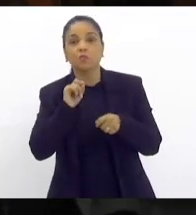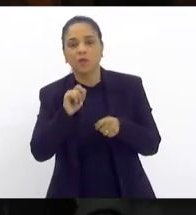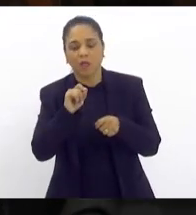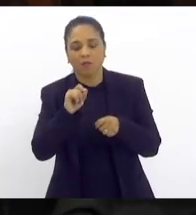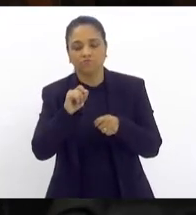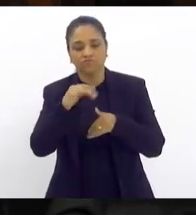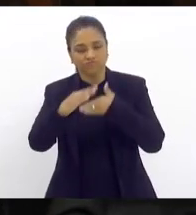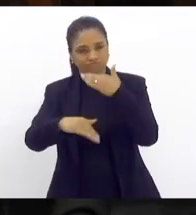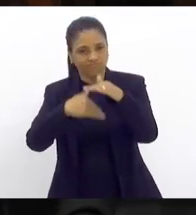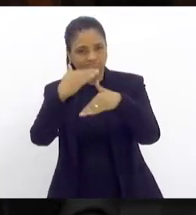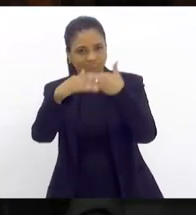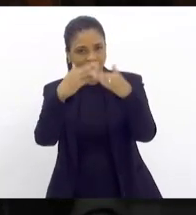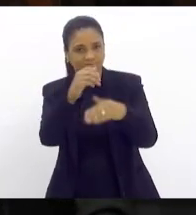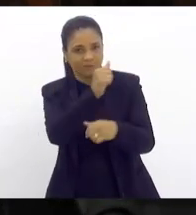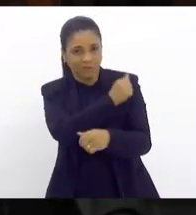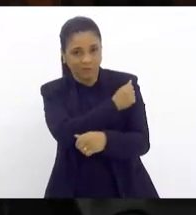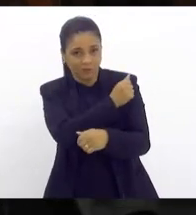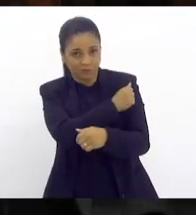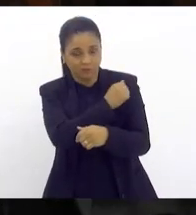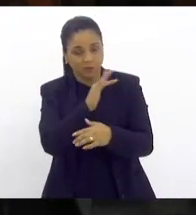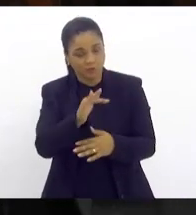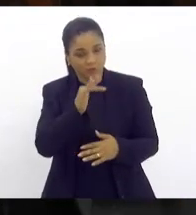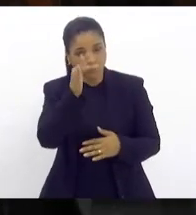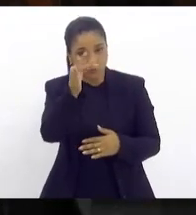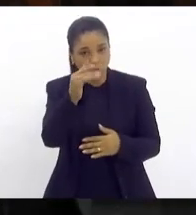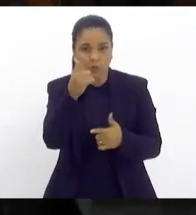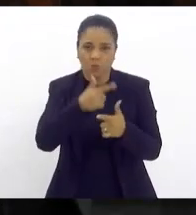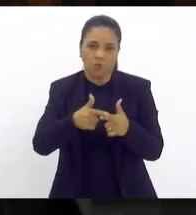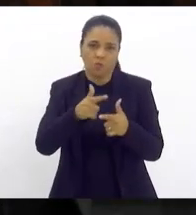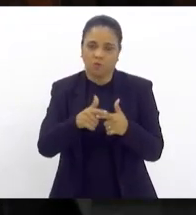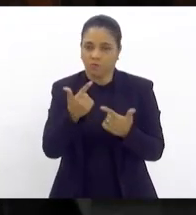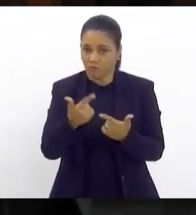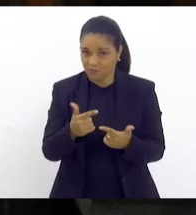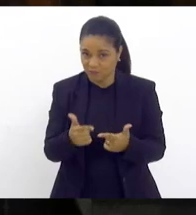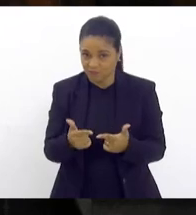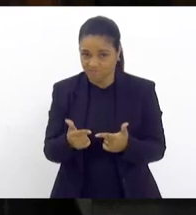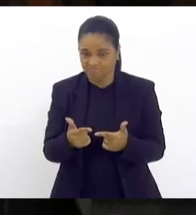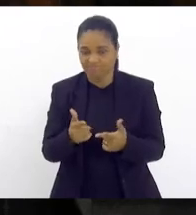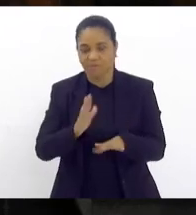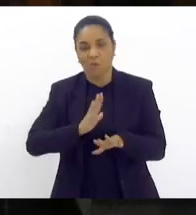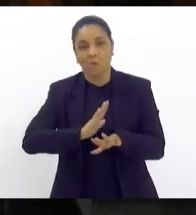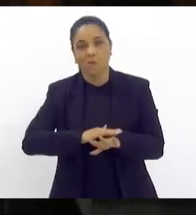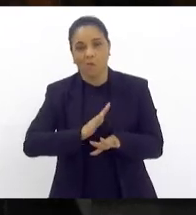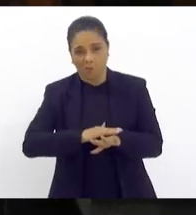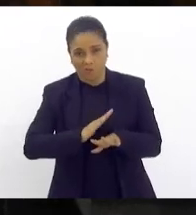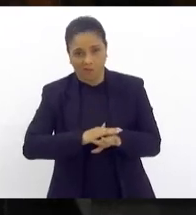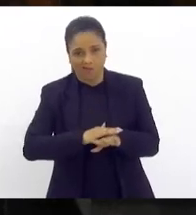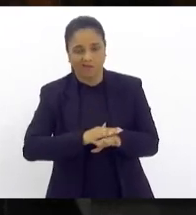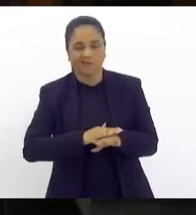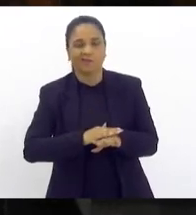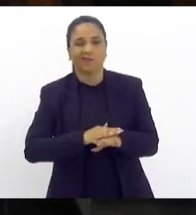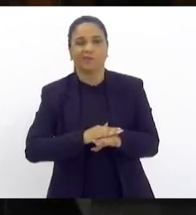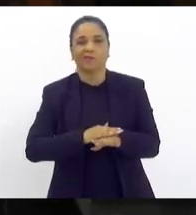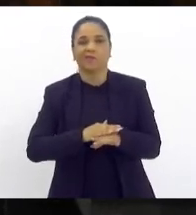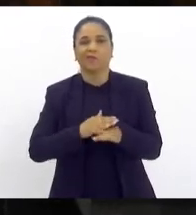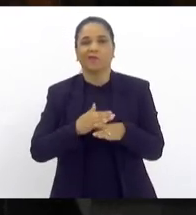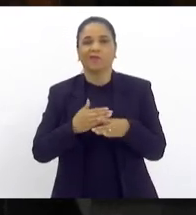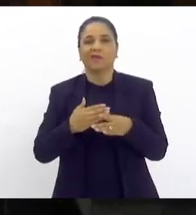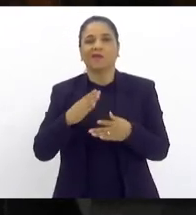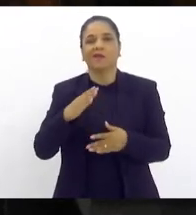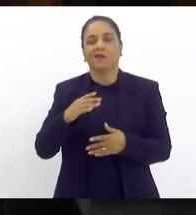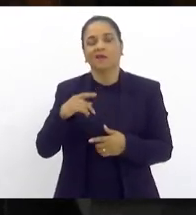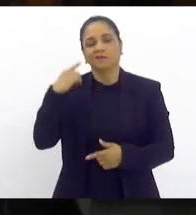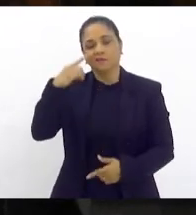eu acho que essa é a palavra certa para a gente falar nesse momento no mesmo momento que o Carlos